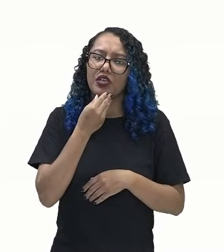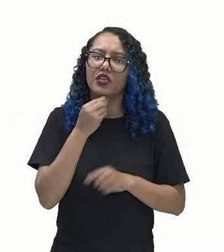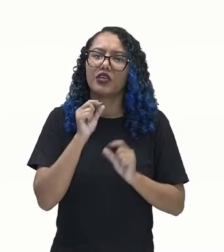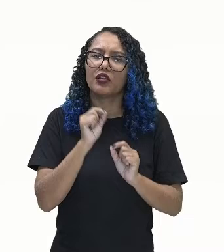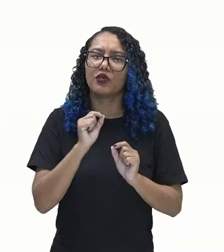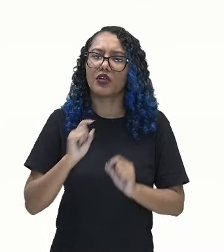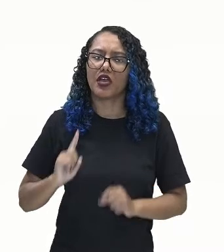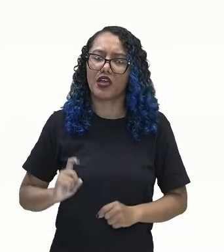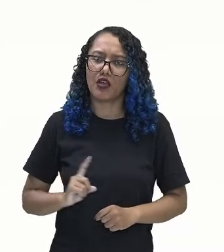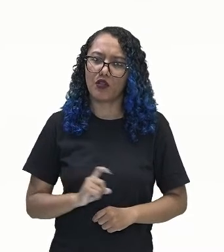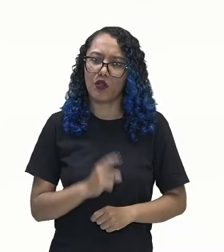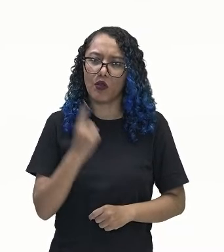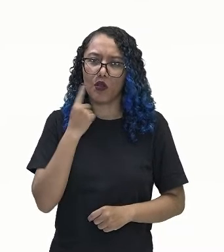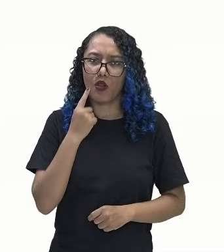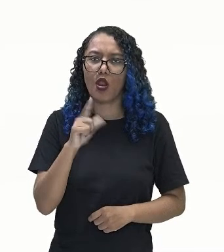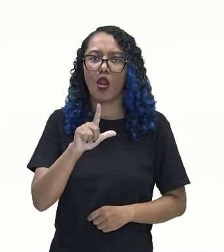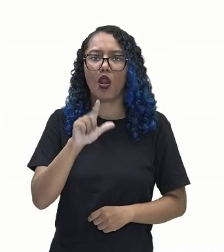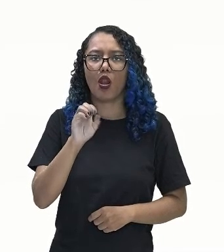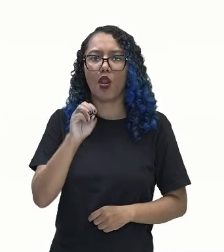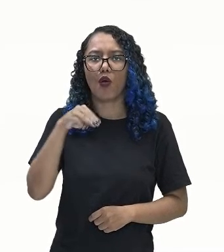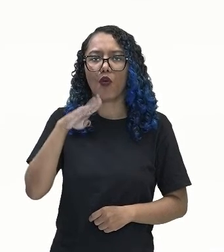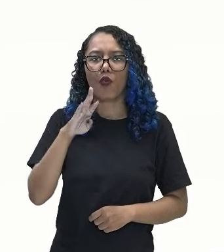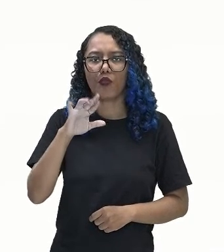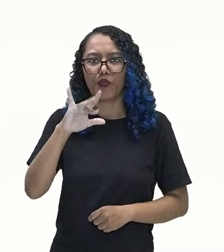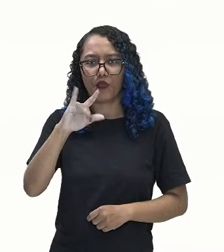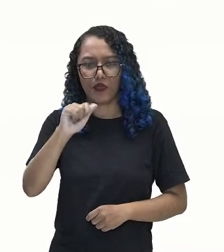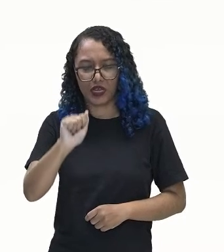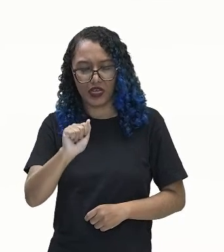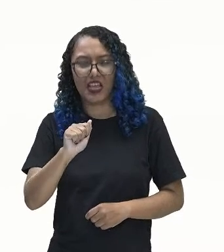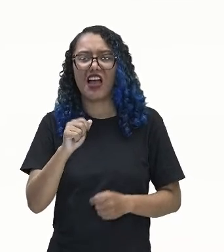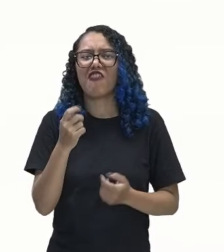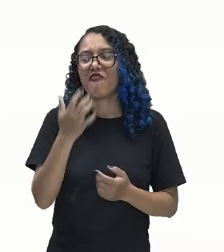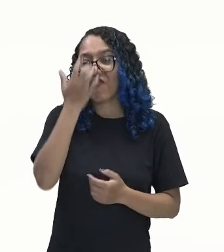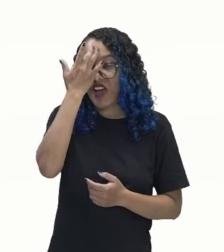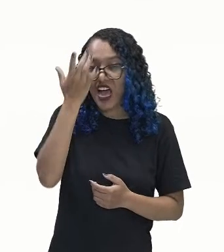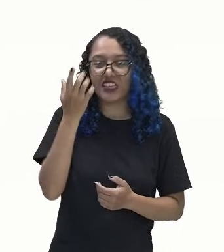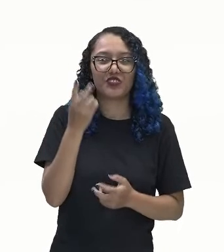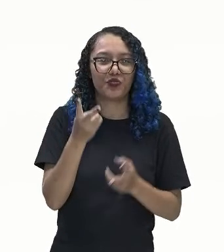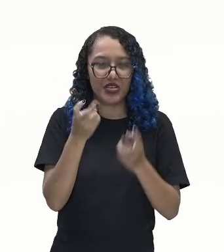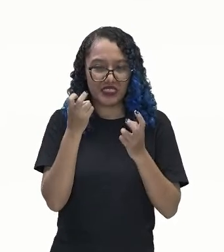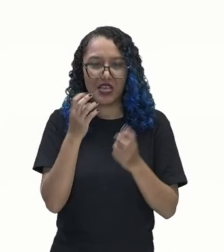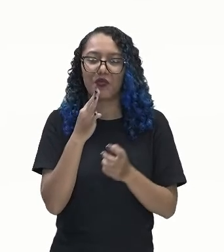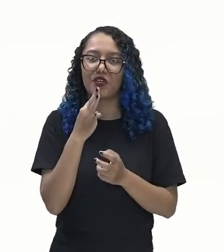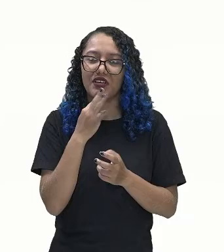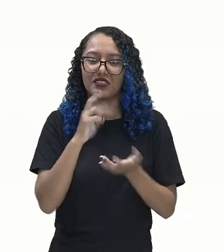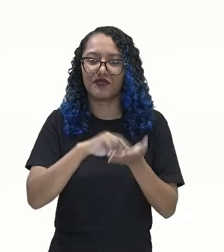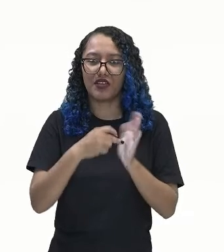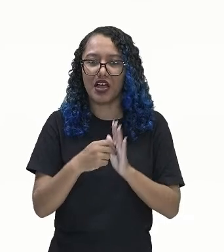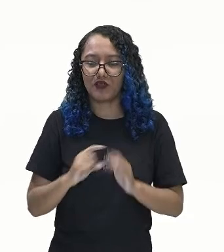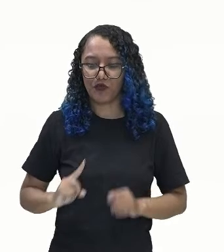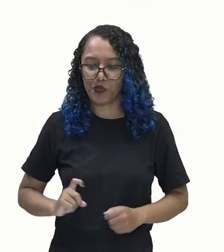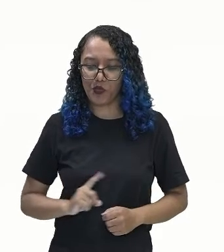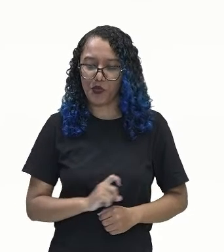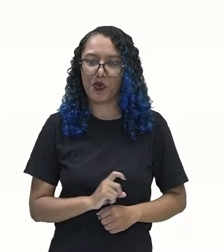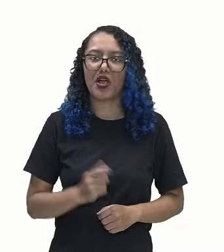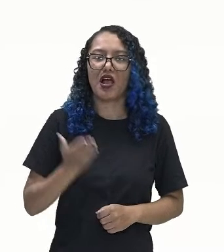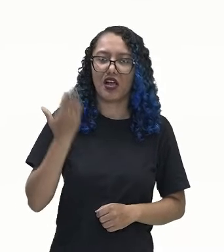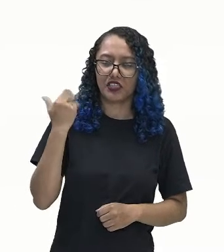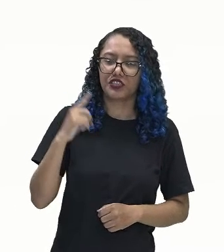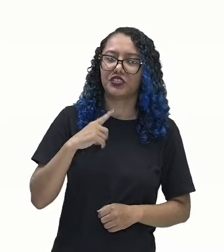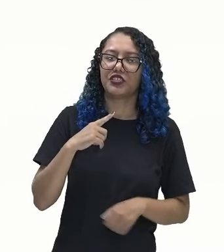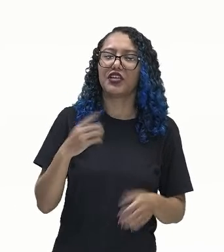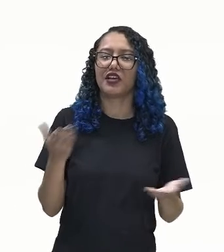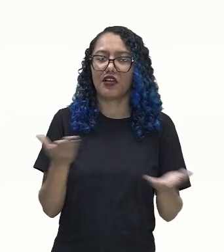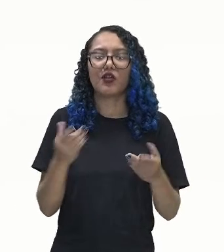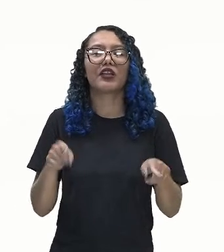de identificar, né? Lombriga, verme, né? A minha tá cheia de verme. Então, antigamente tinha, inclusive hoje, né? Quem aí